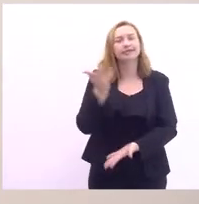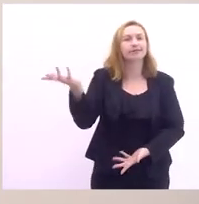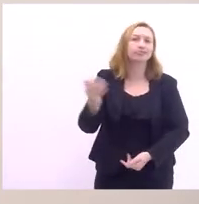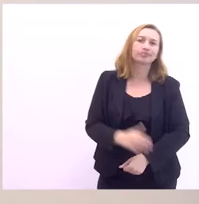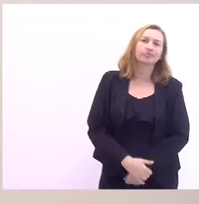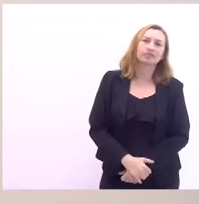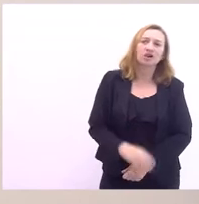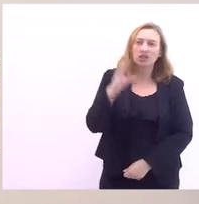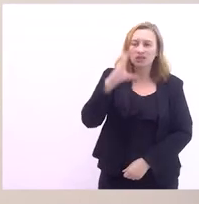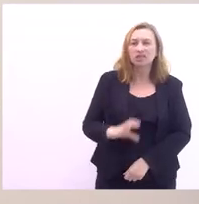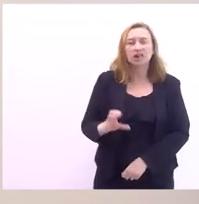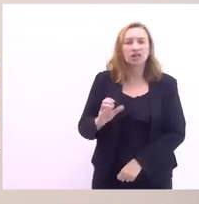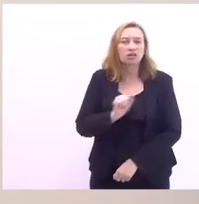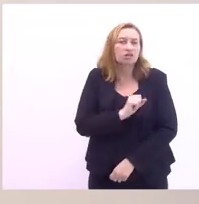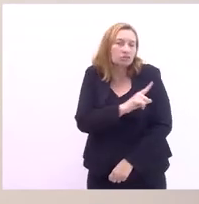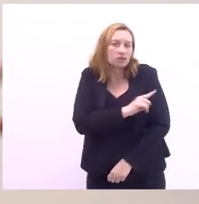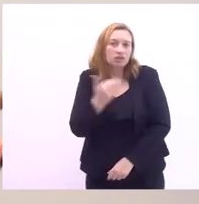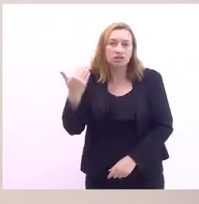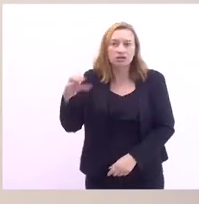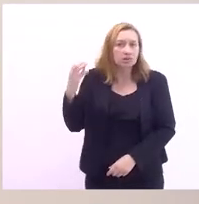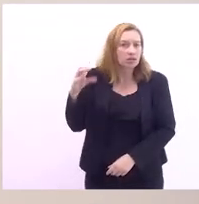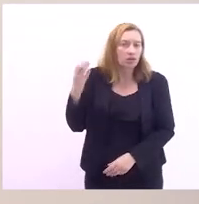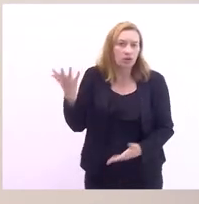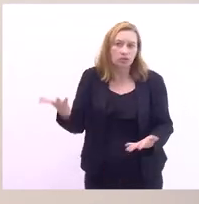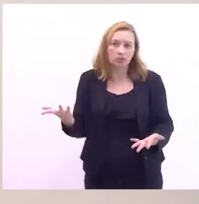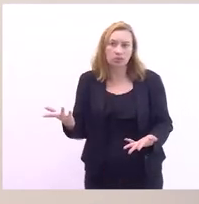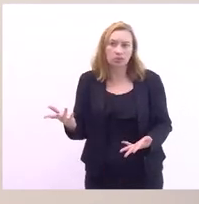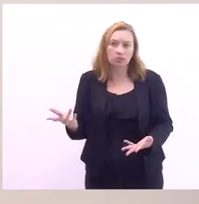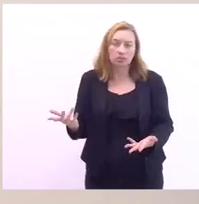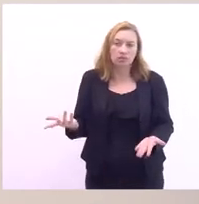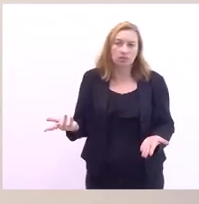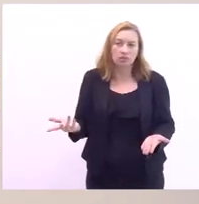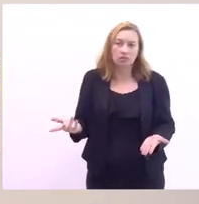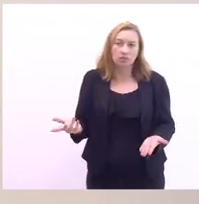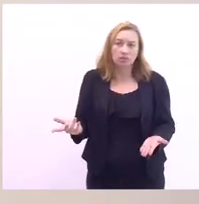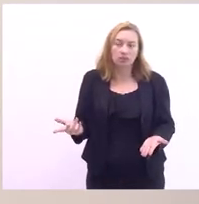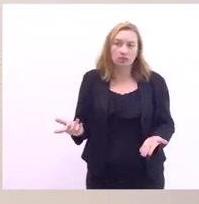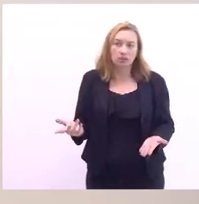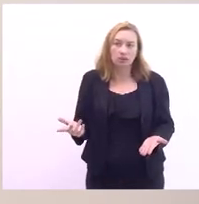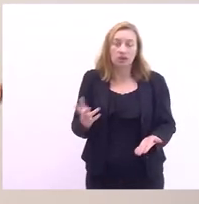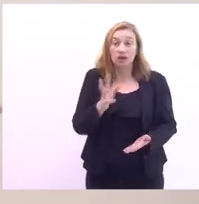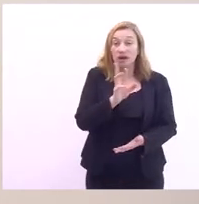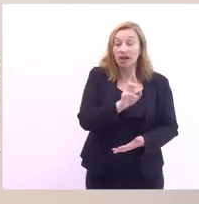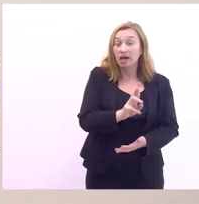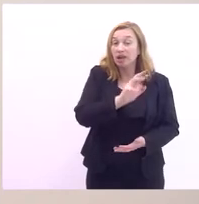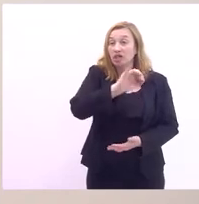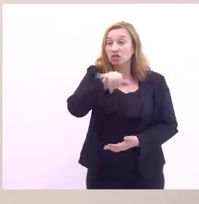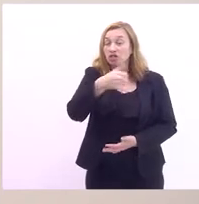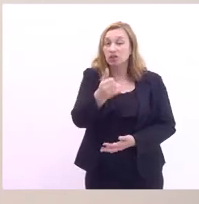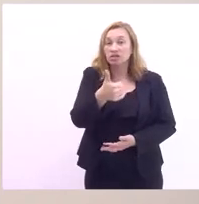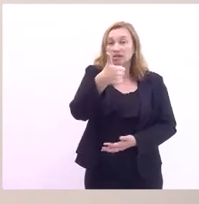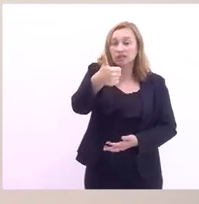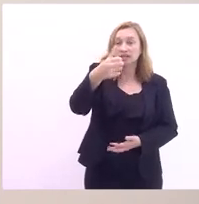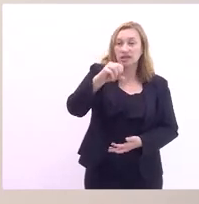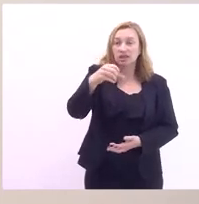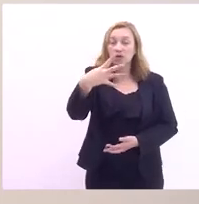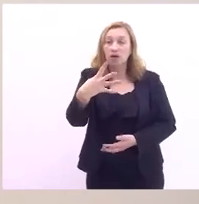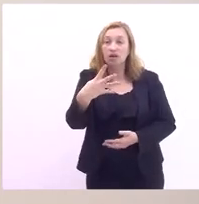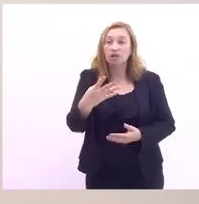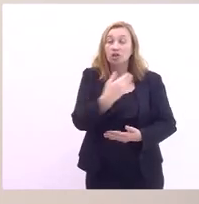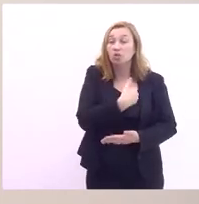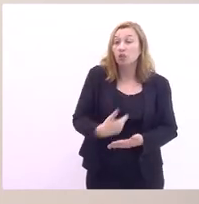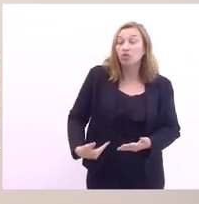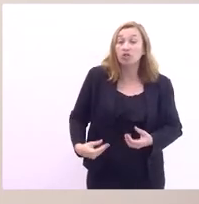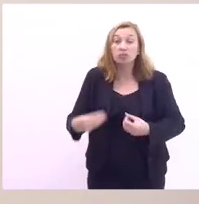aos cidadãos de São Gonçalo e Niterói, que a gente faz uso da RJ-104, enorme. E o governo